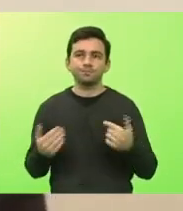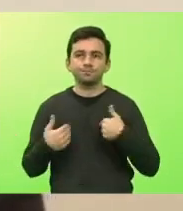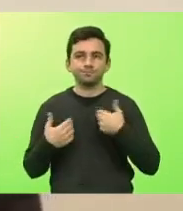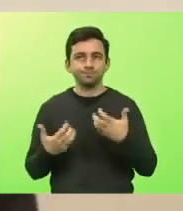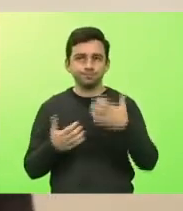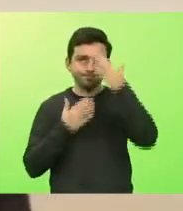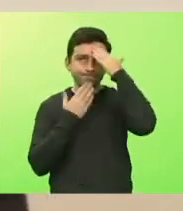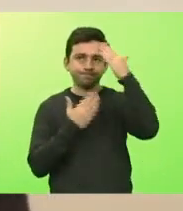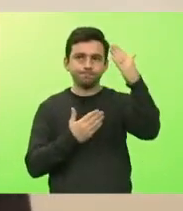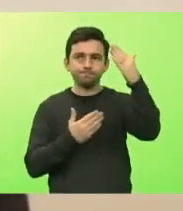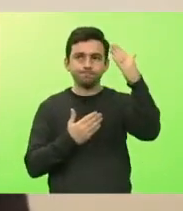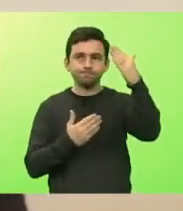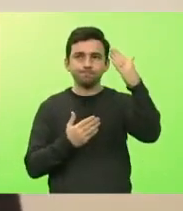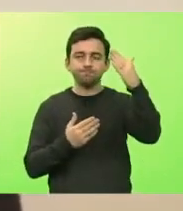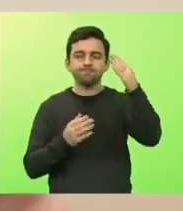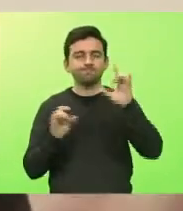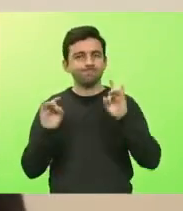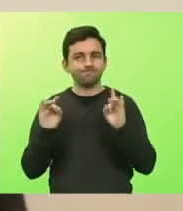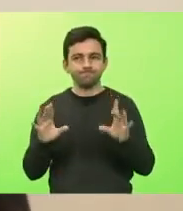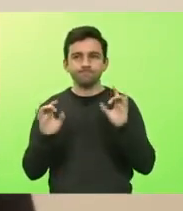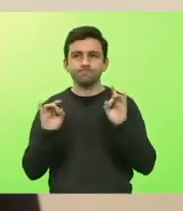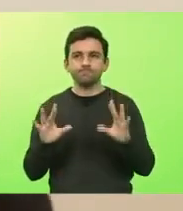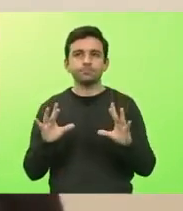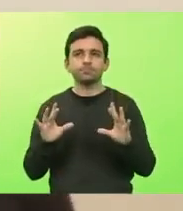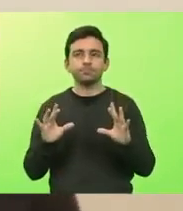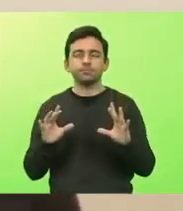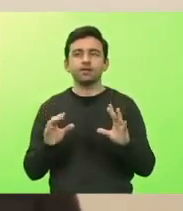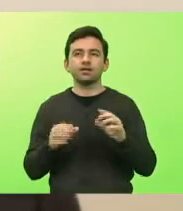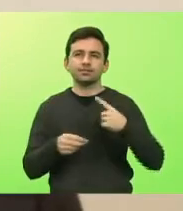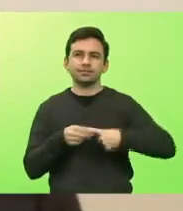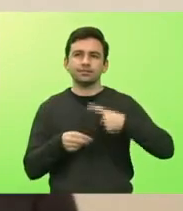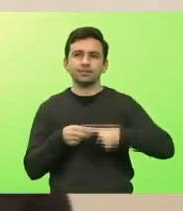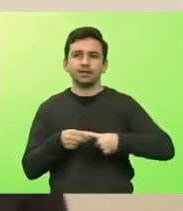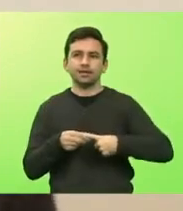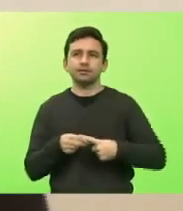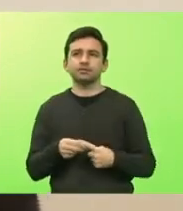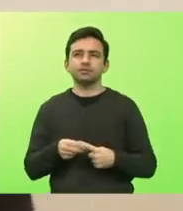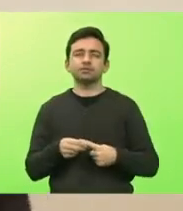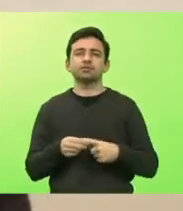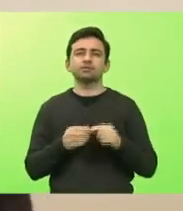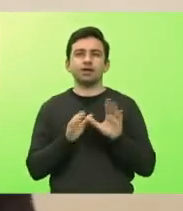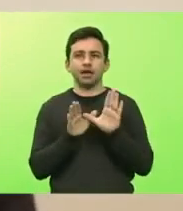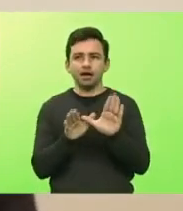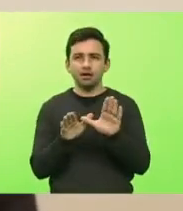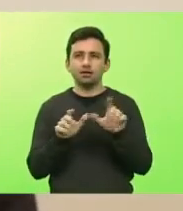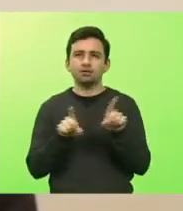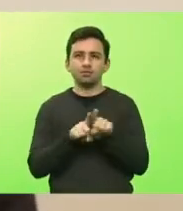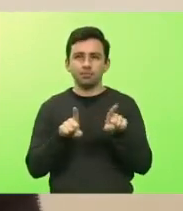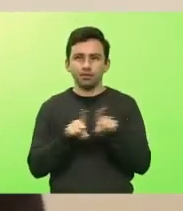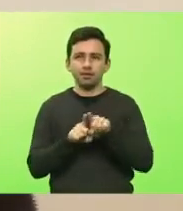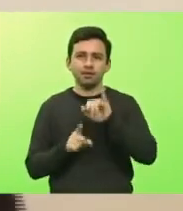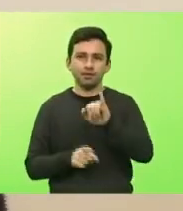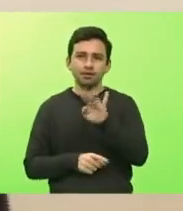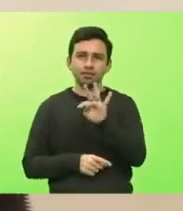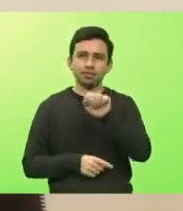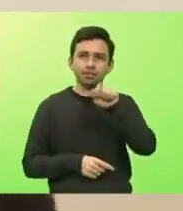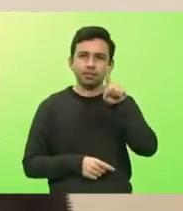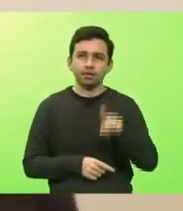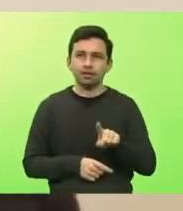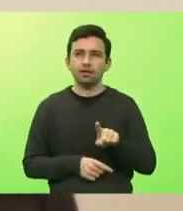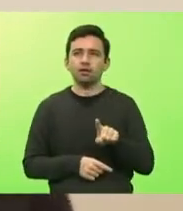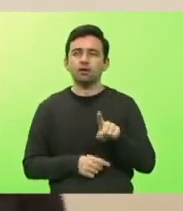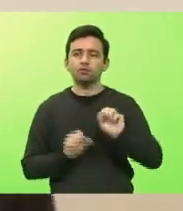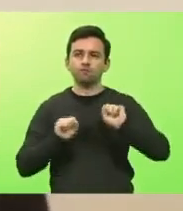agradecer de forma muito especial, e a cidade de Seara e de Itá também agradecem, o esforço que o